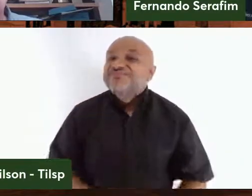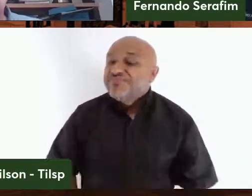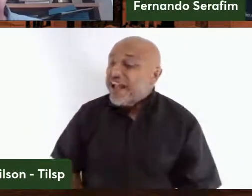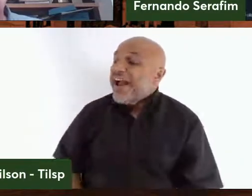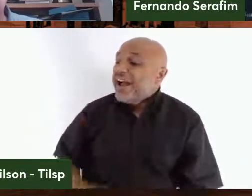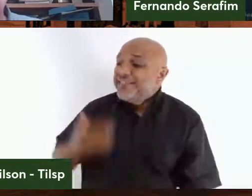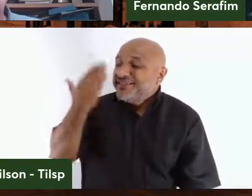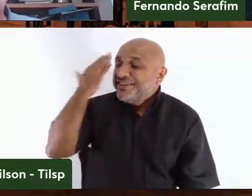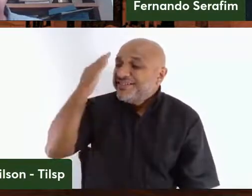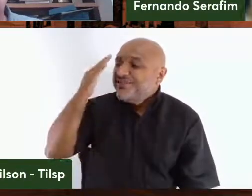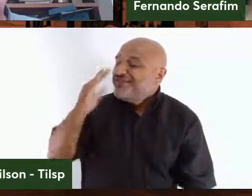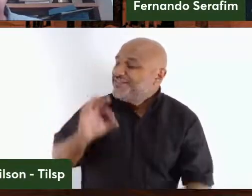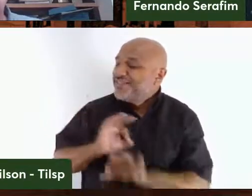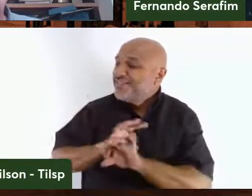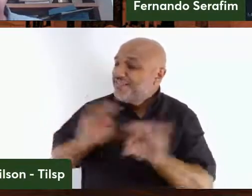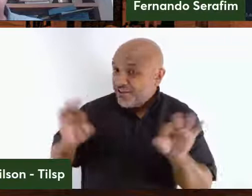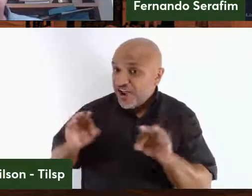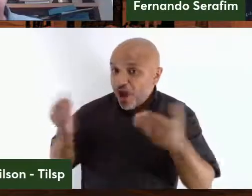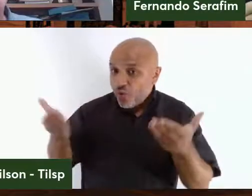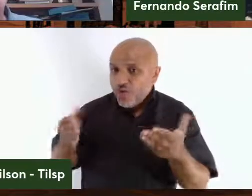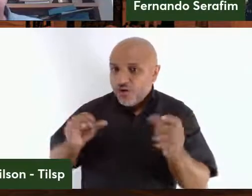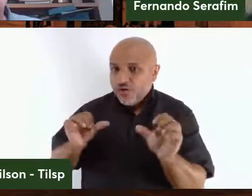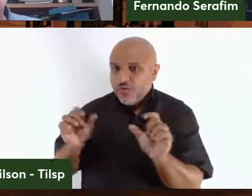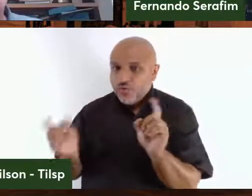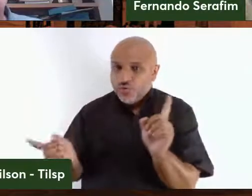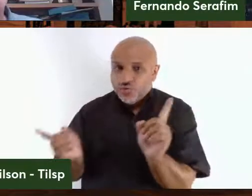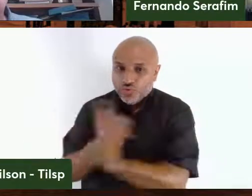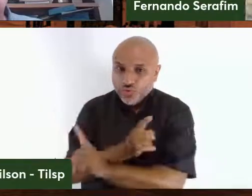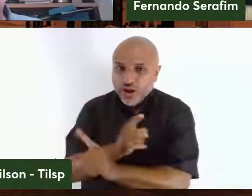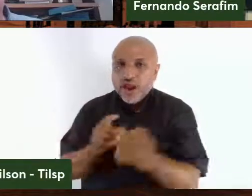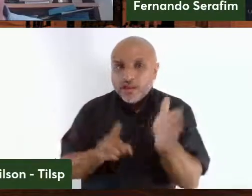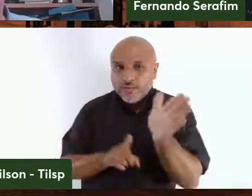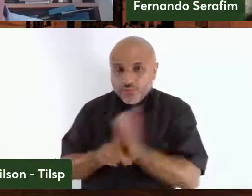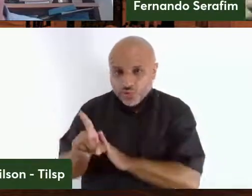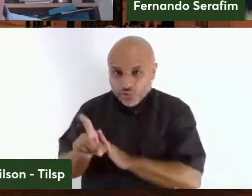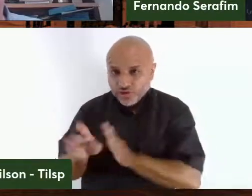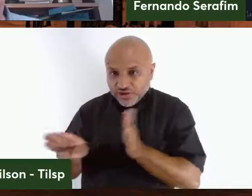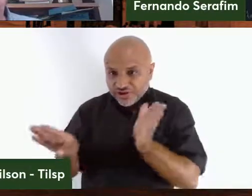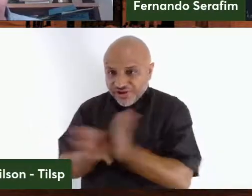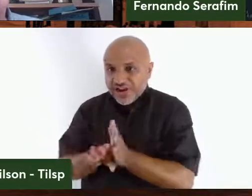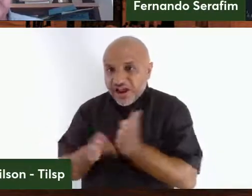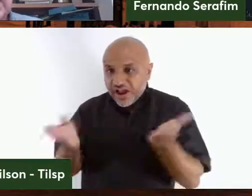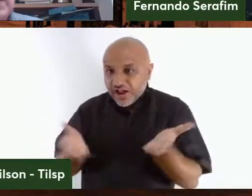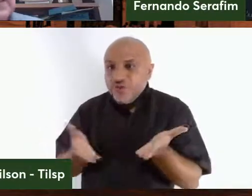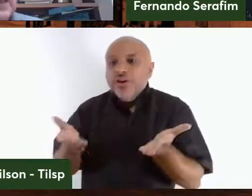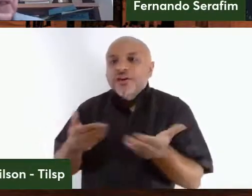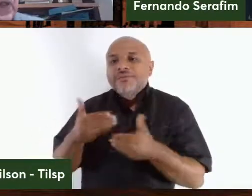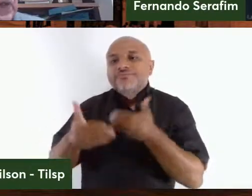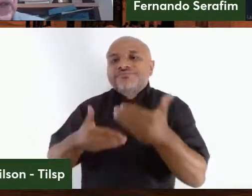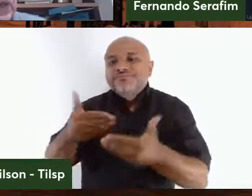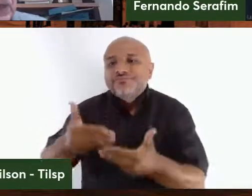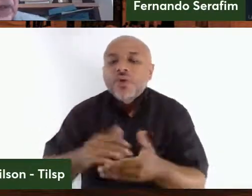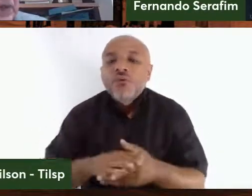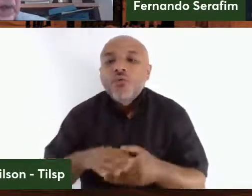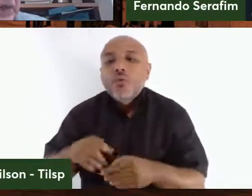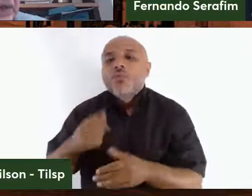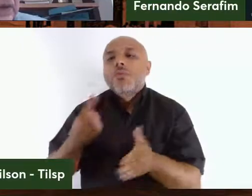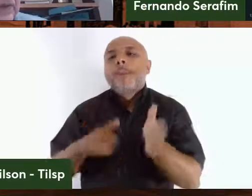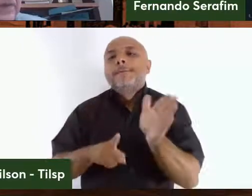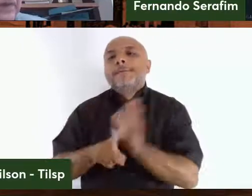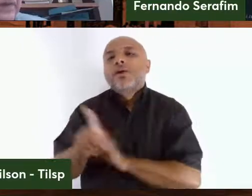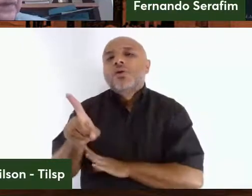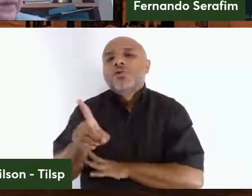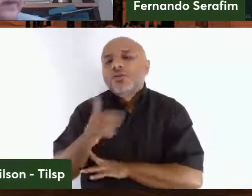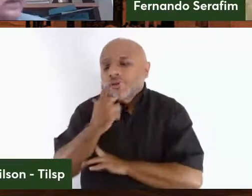Milton, eu vou alternar aqui entre as perguntas que chegaram previamente, as que estão chegando agora. Eu vou agora para uma pergunta que eu